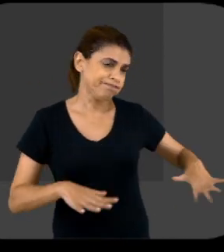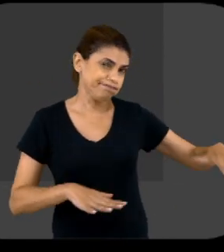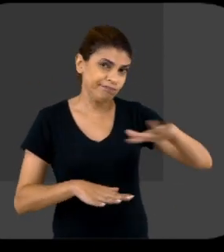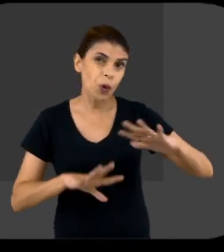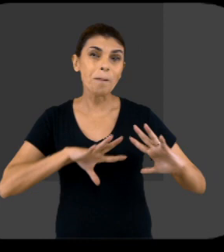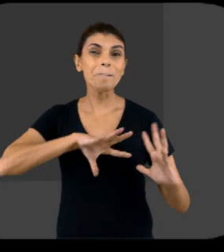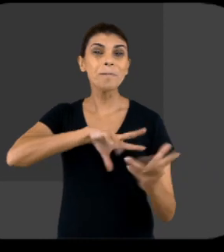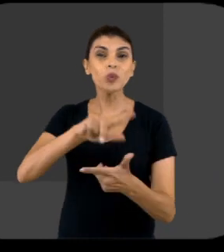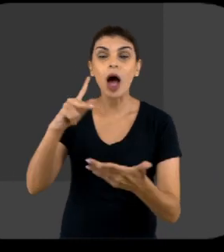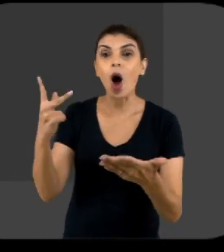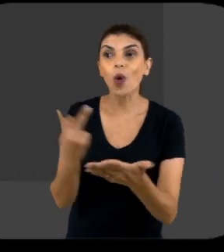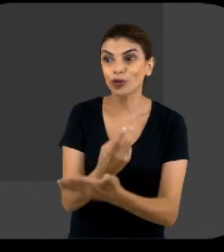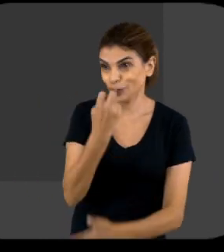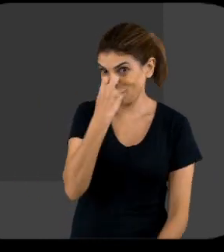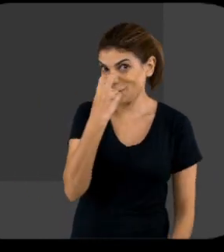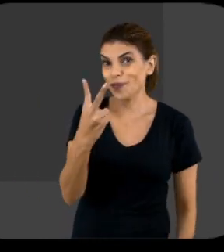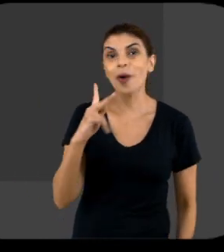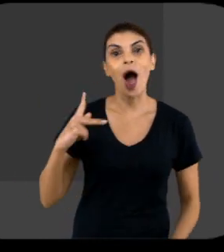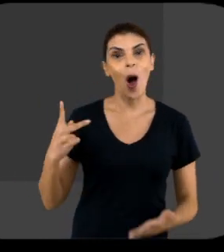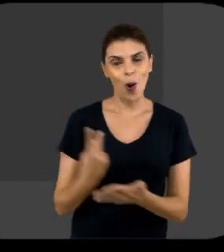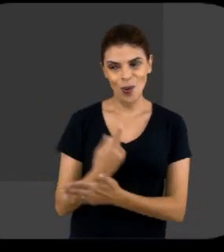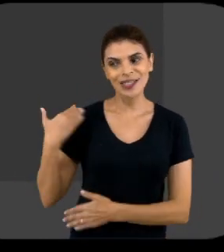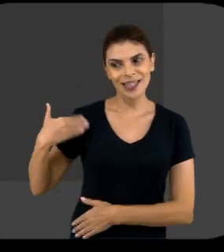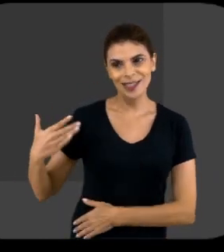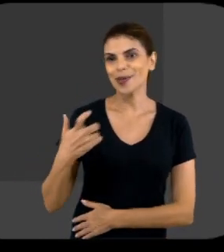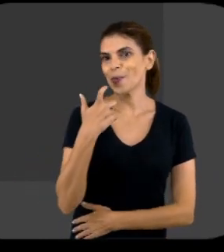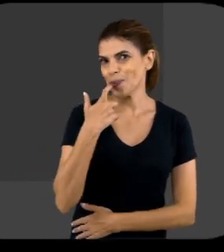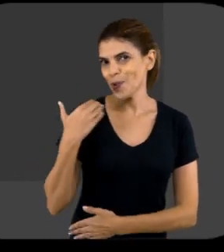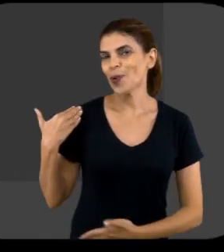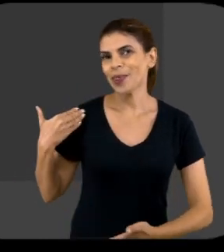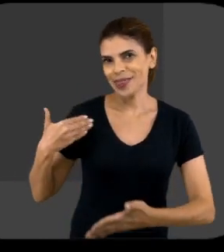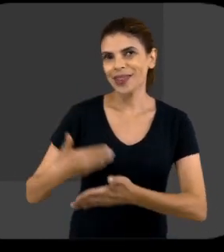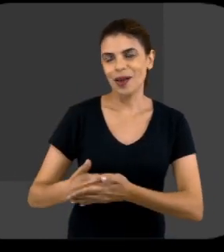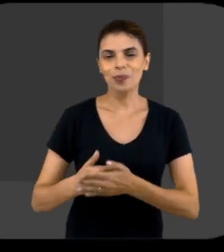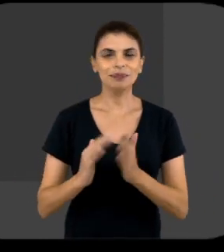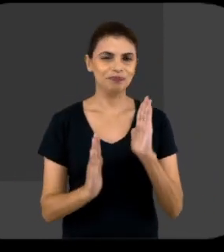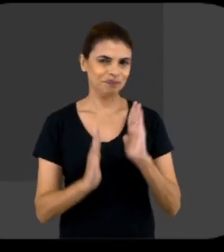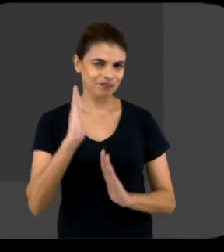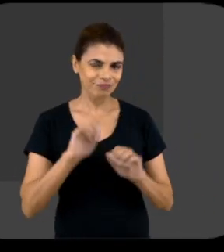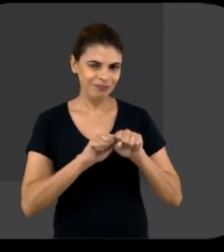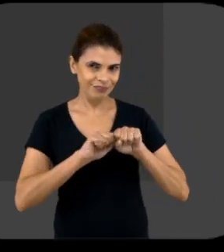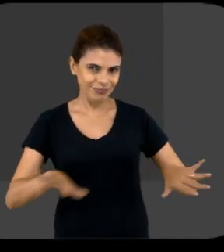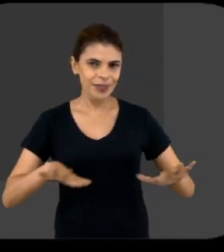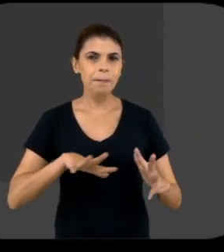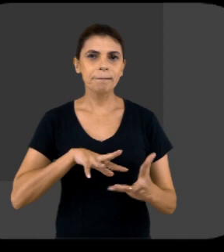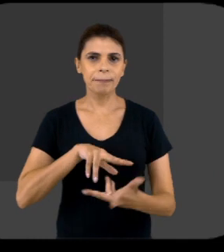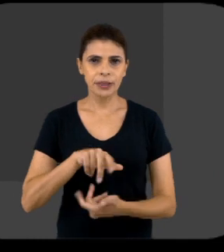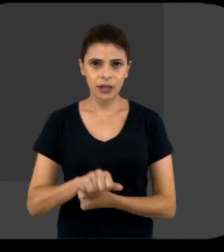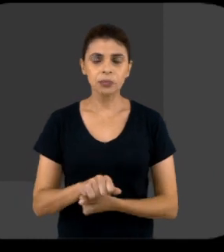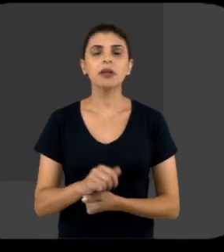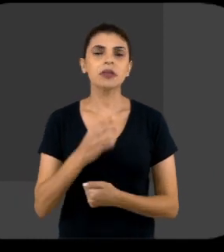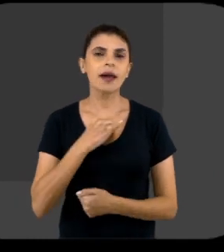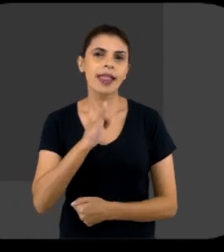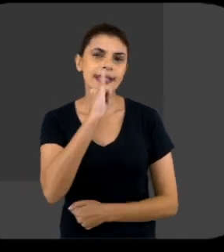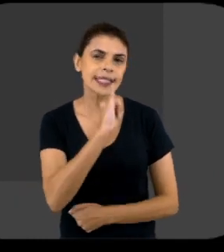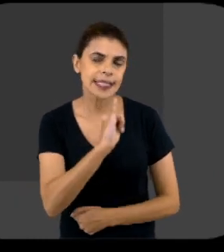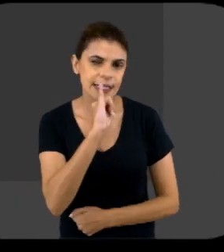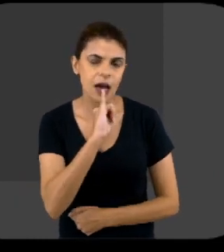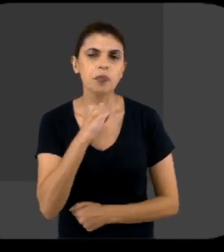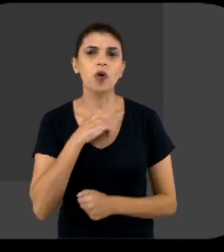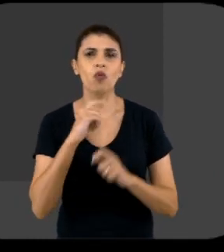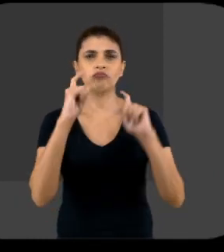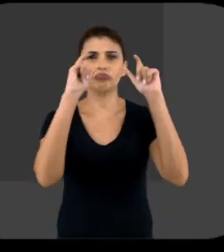geral, é o que vemos com o advento das pandemias, por exemplo. Então, eu coloquei alguns